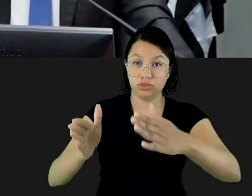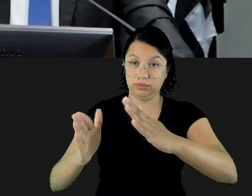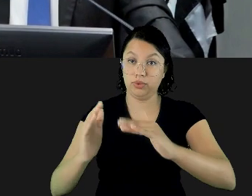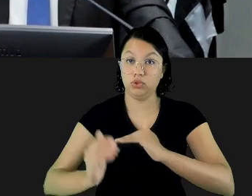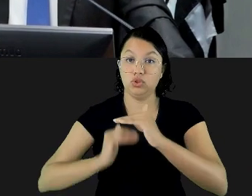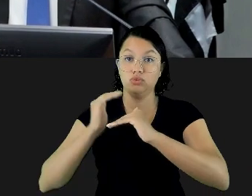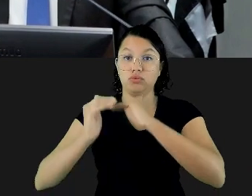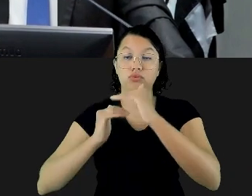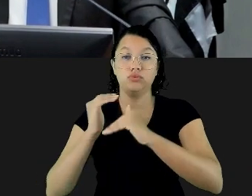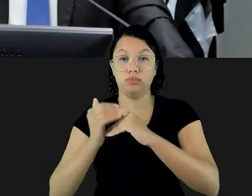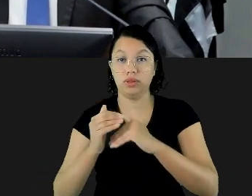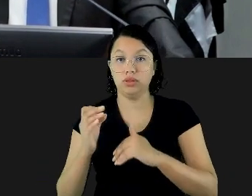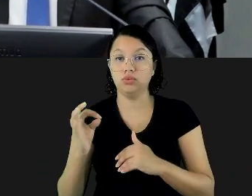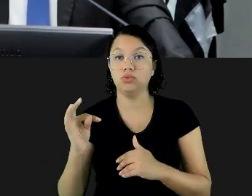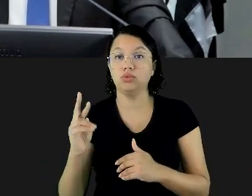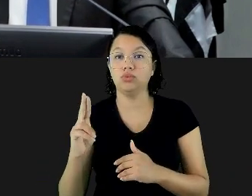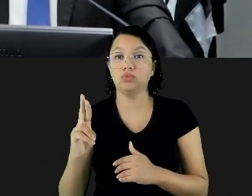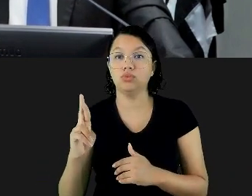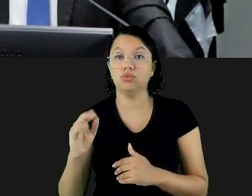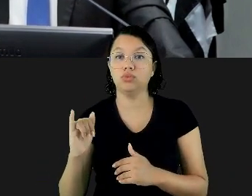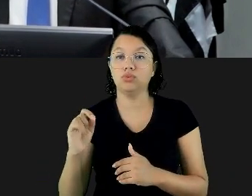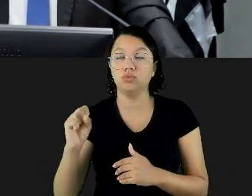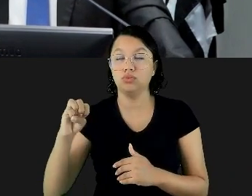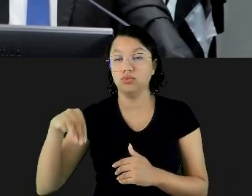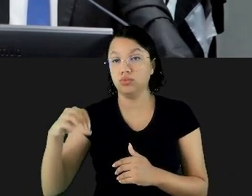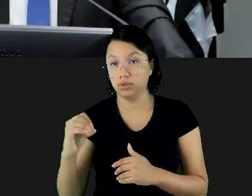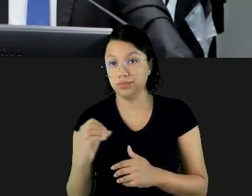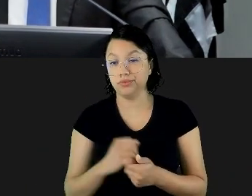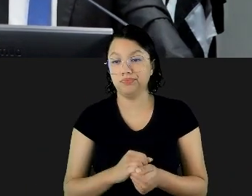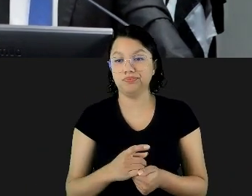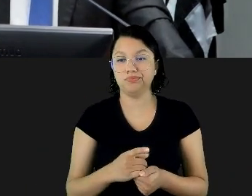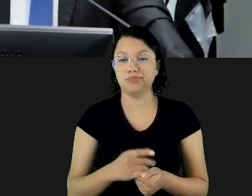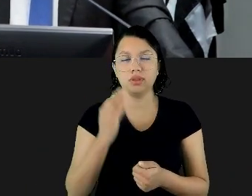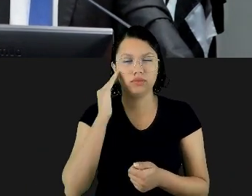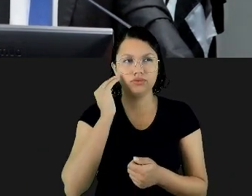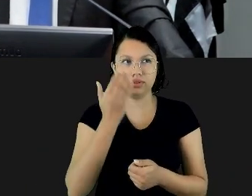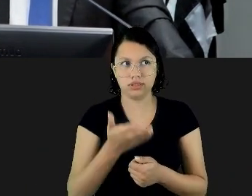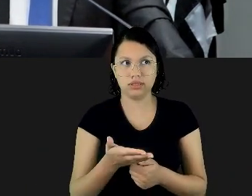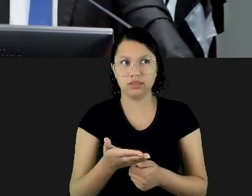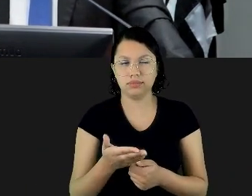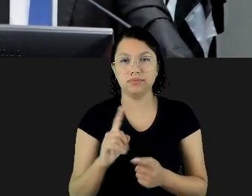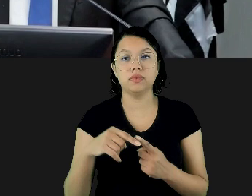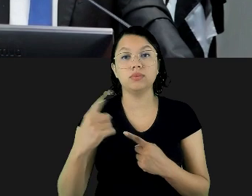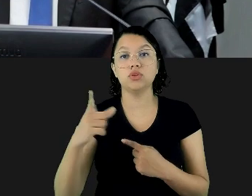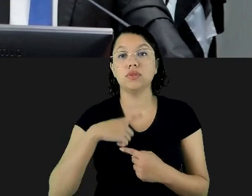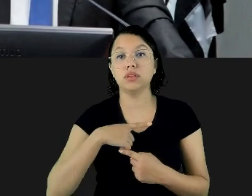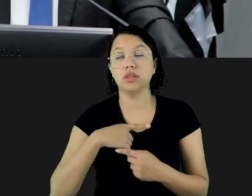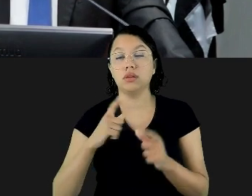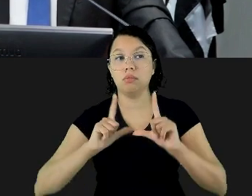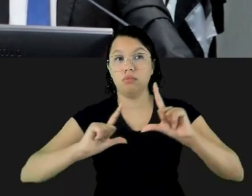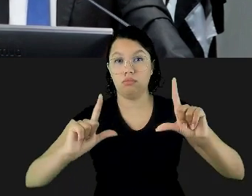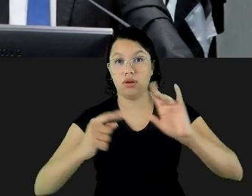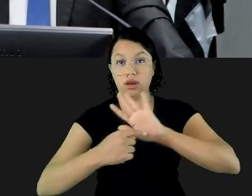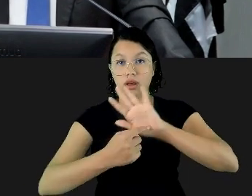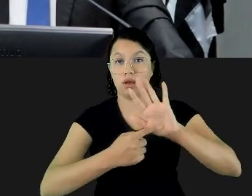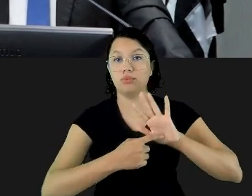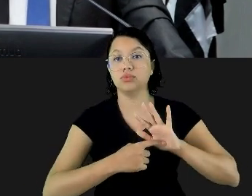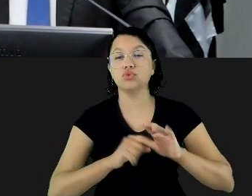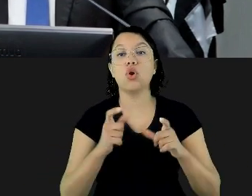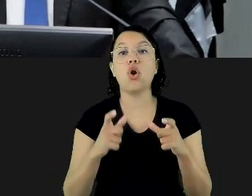Para você ter uma ideia, daqui a pouco vai ter uma imagem de onde está construindo a